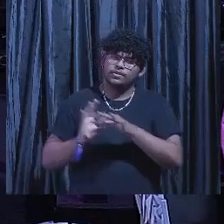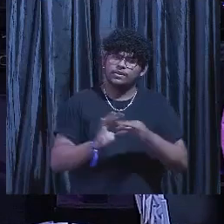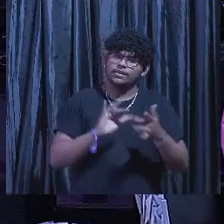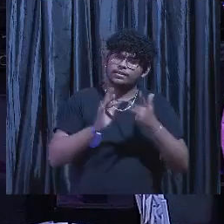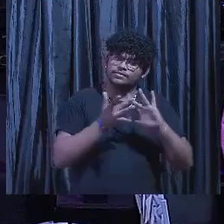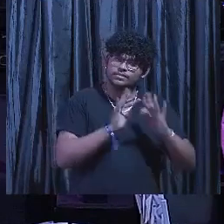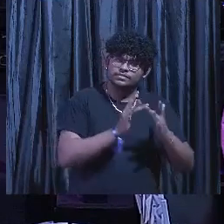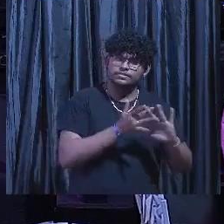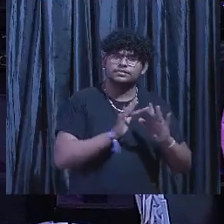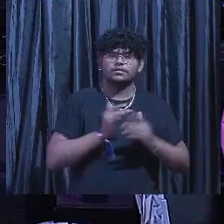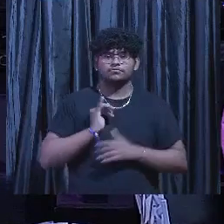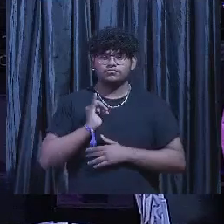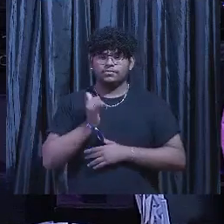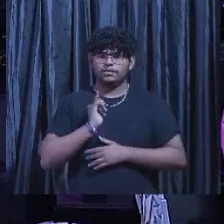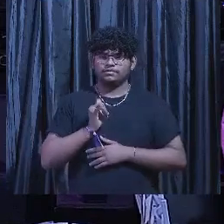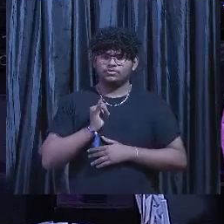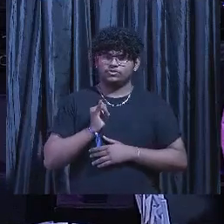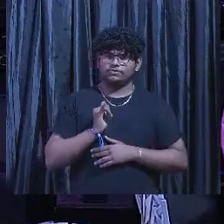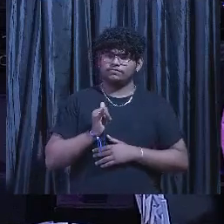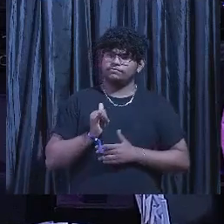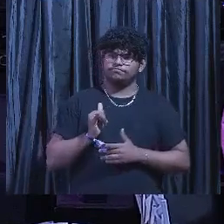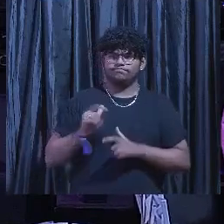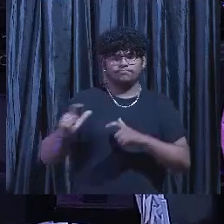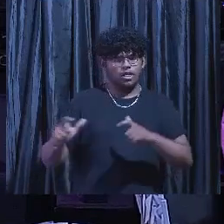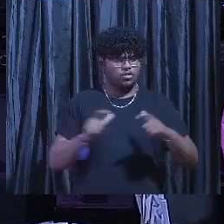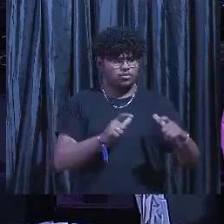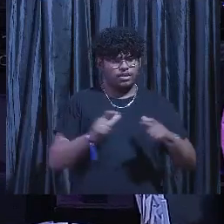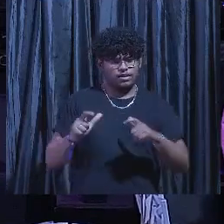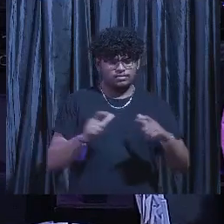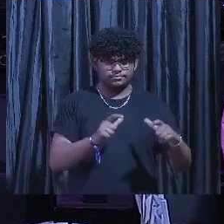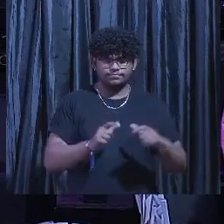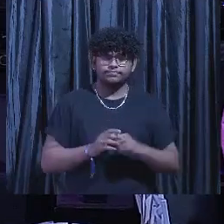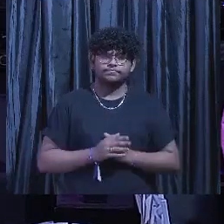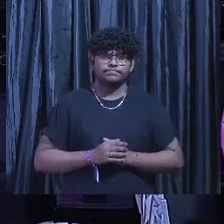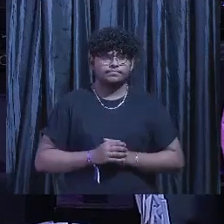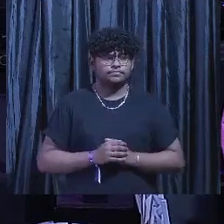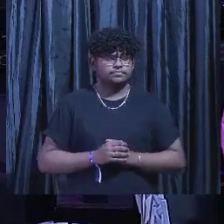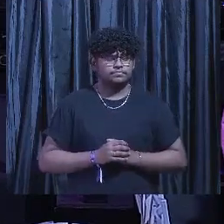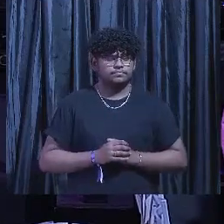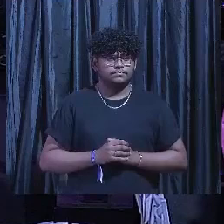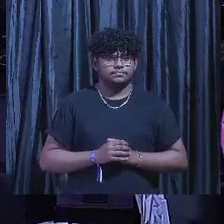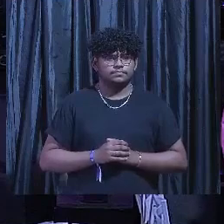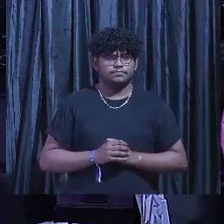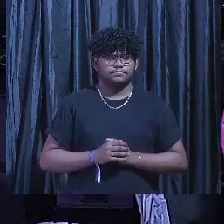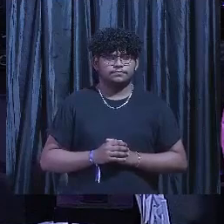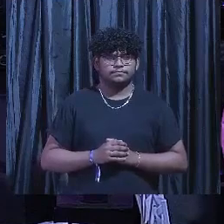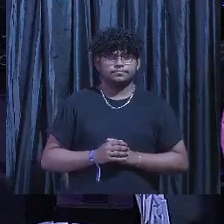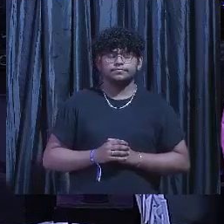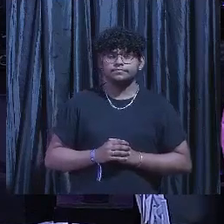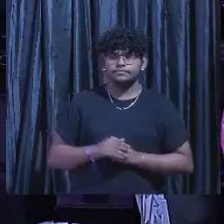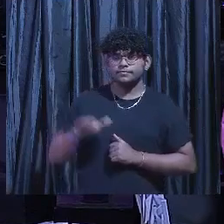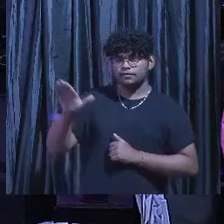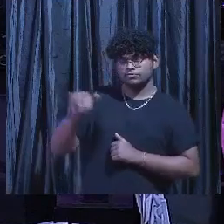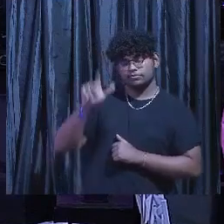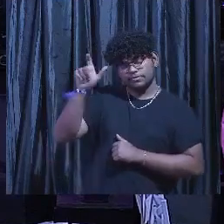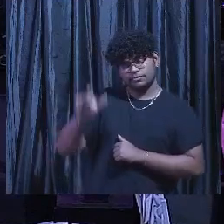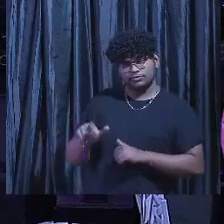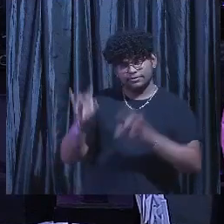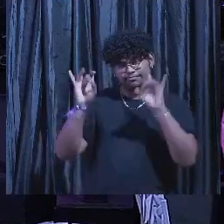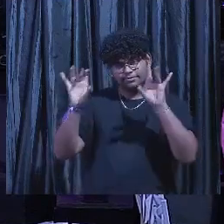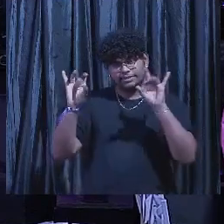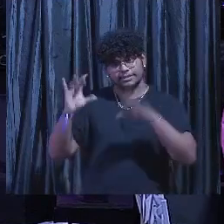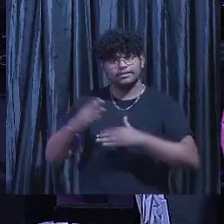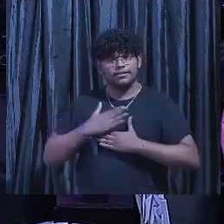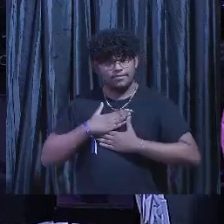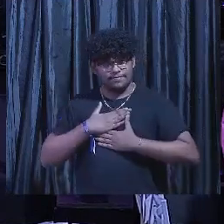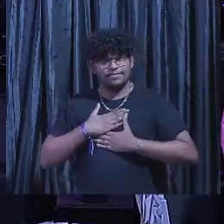partir dos territórios. Então, quero chamar uma pessoa que é muito especial para mim, pelo trabalho que ela